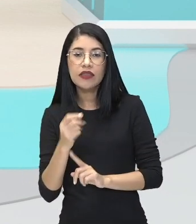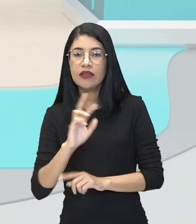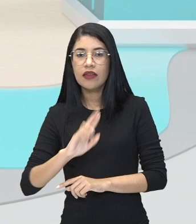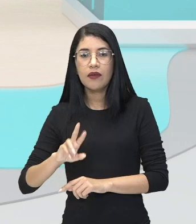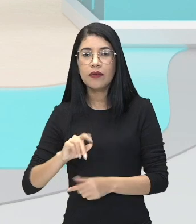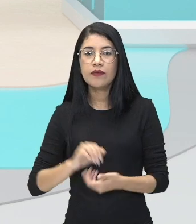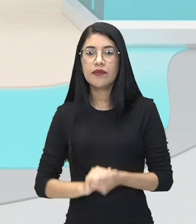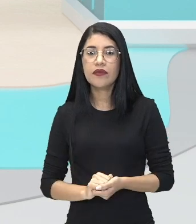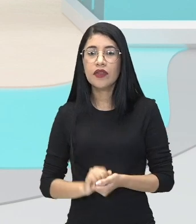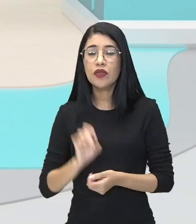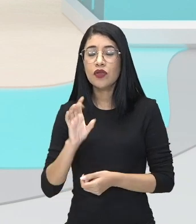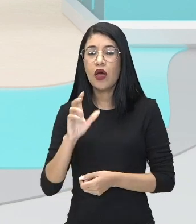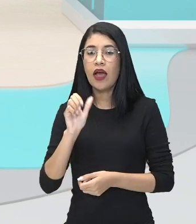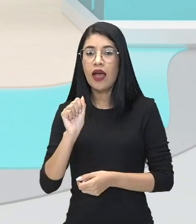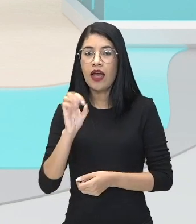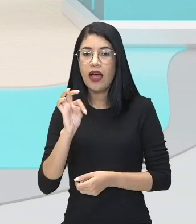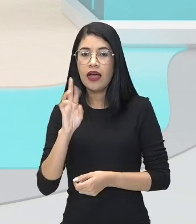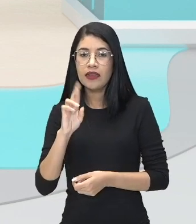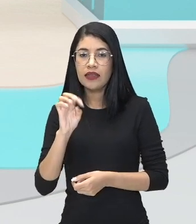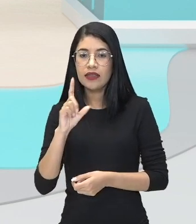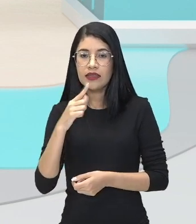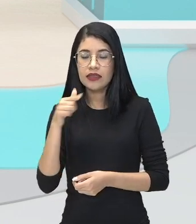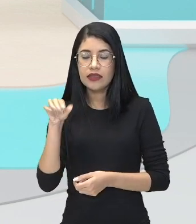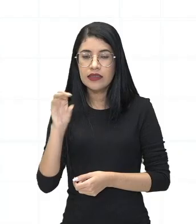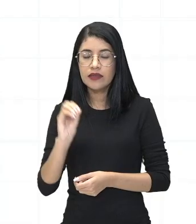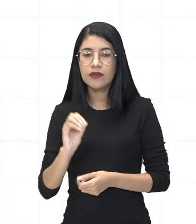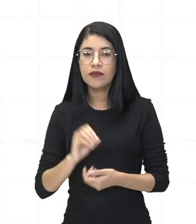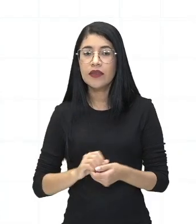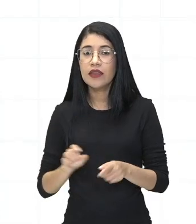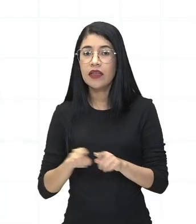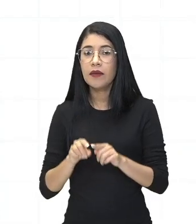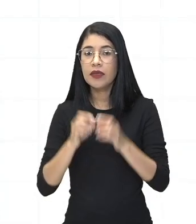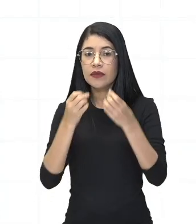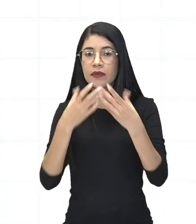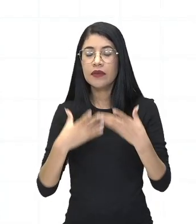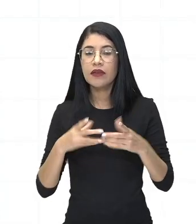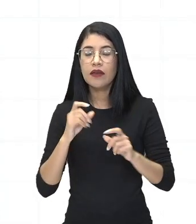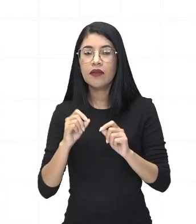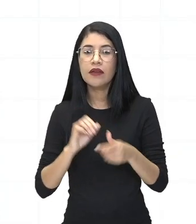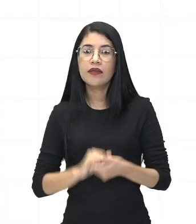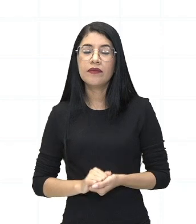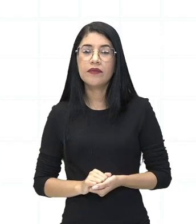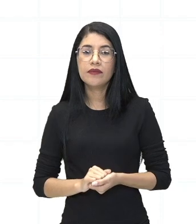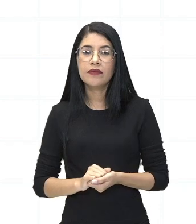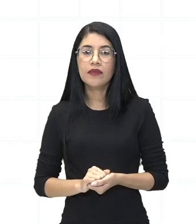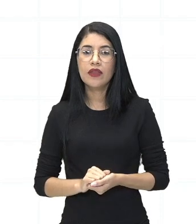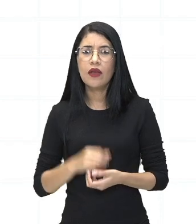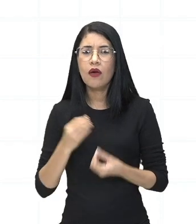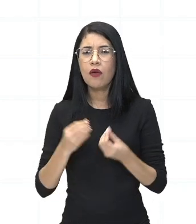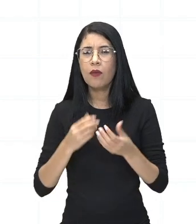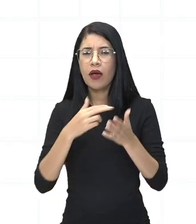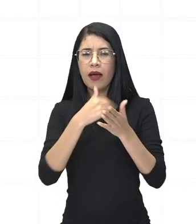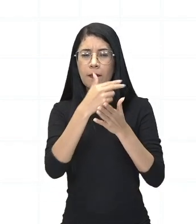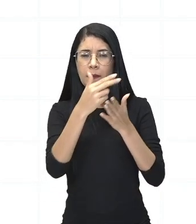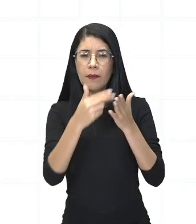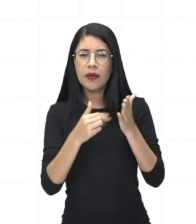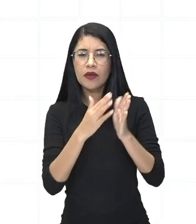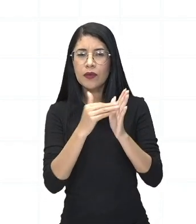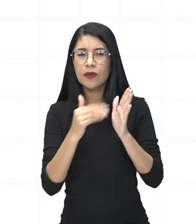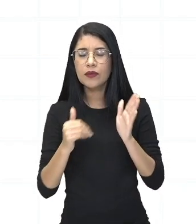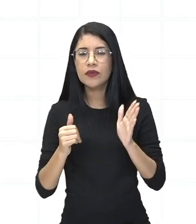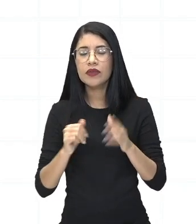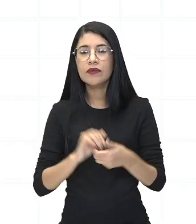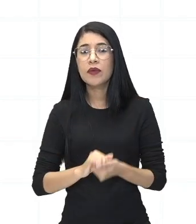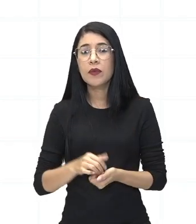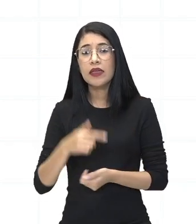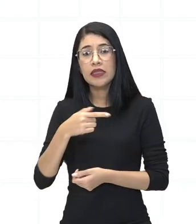sim artesão. E nós falamos também sobre o que? A forma da pintura. Então, vamos conhecer aí